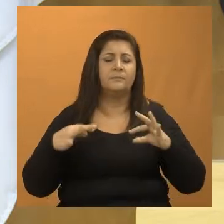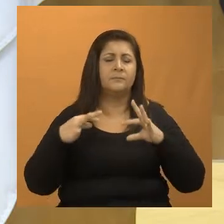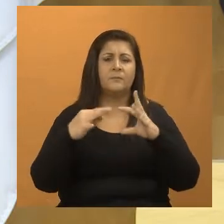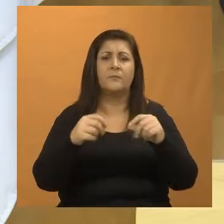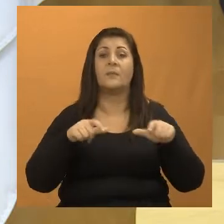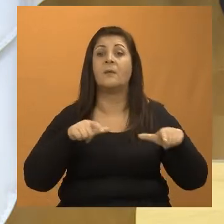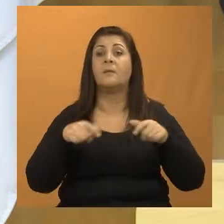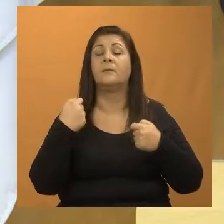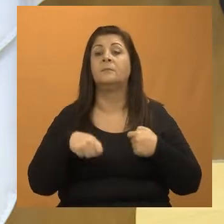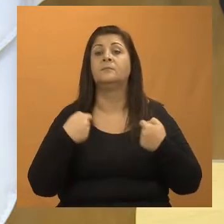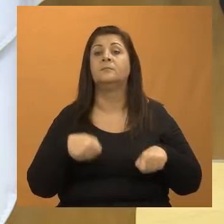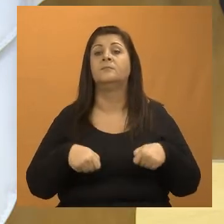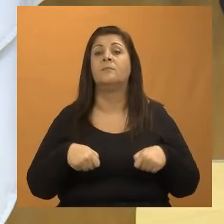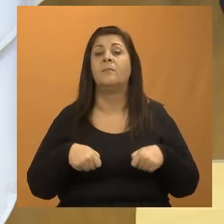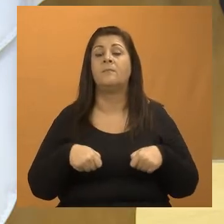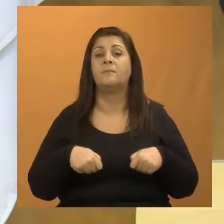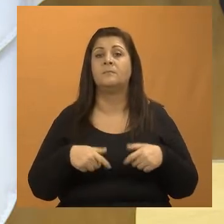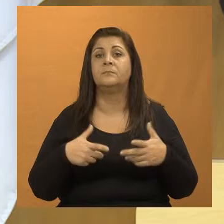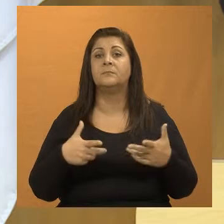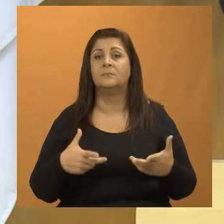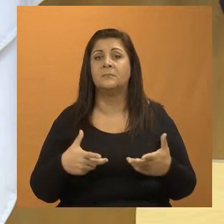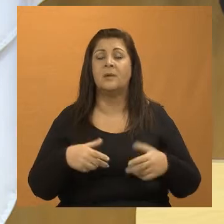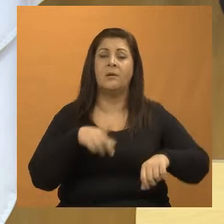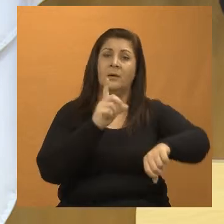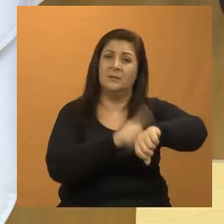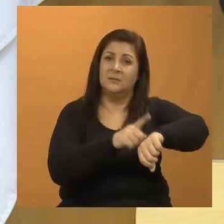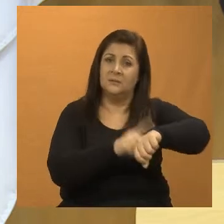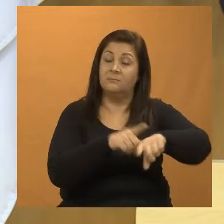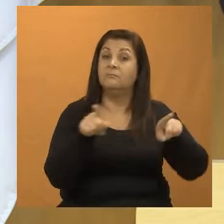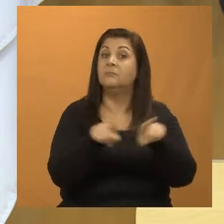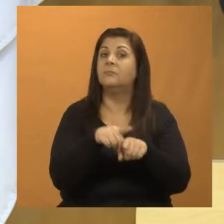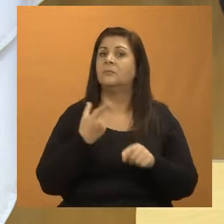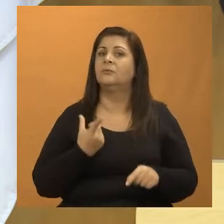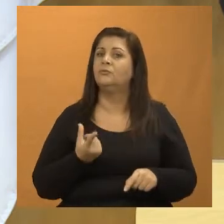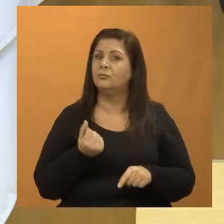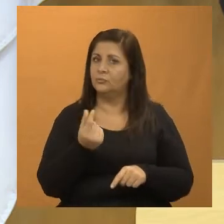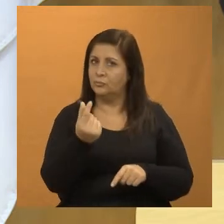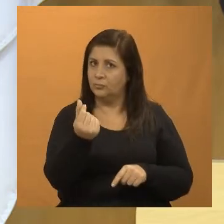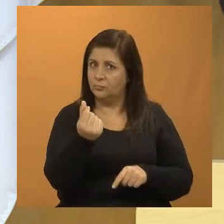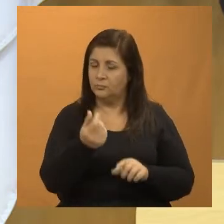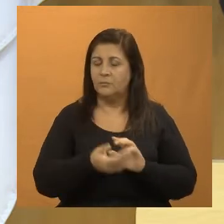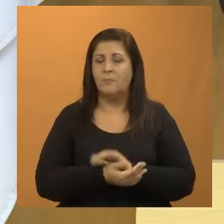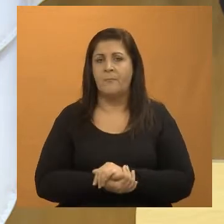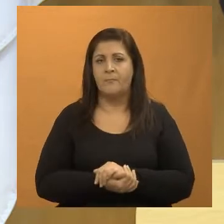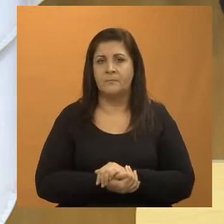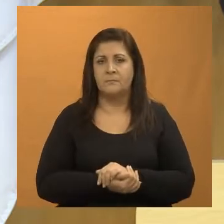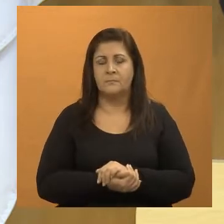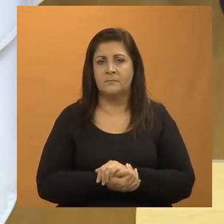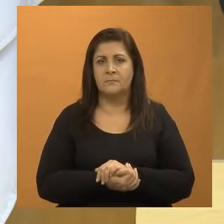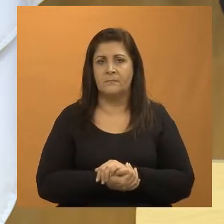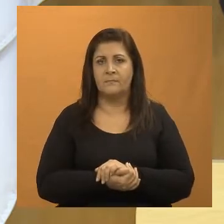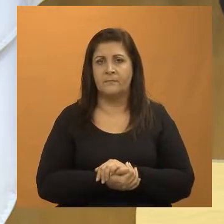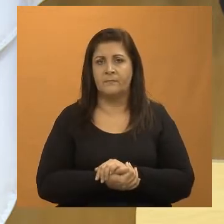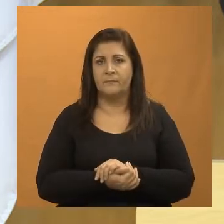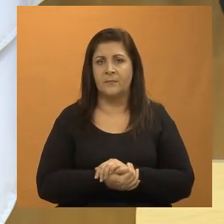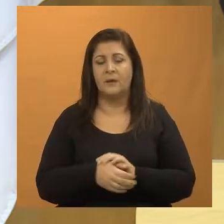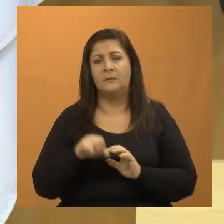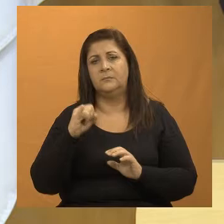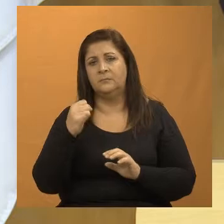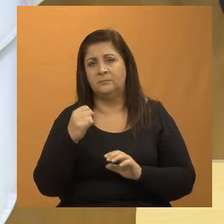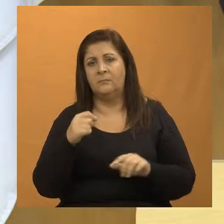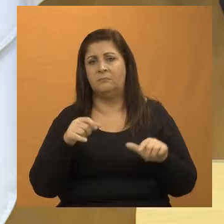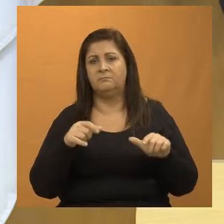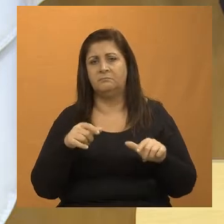fez necessário, tomando além de tempo, muito dinheiro. Então, em nenhum momento, quem convive